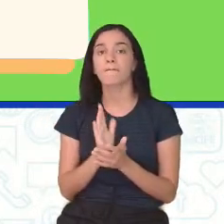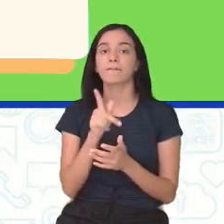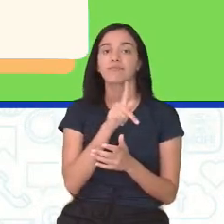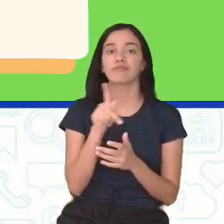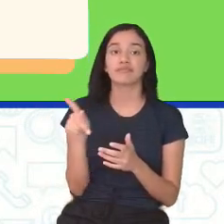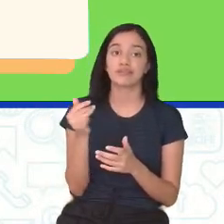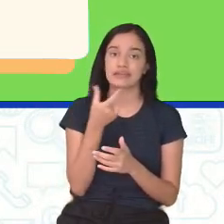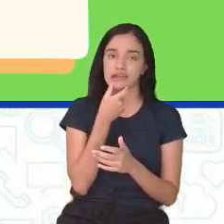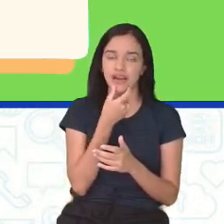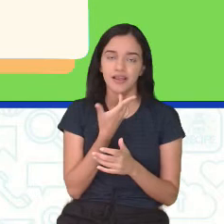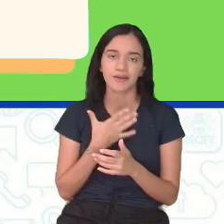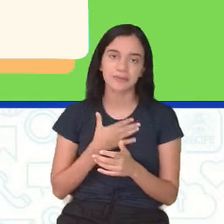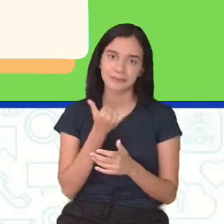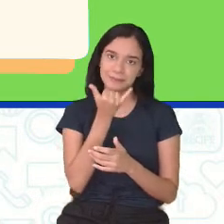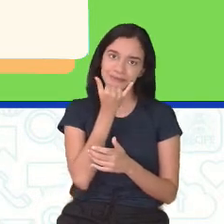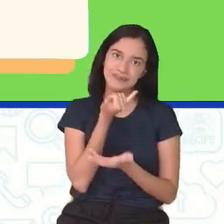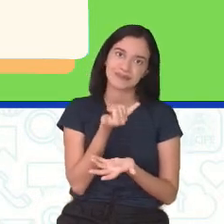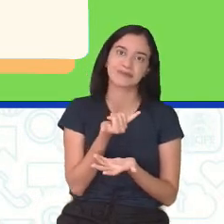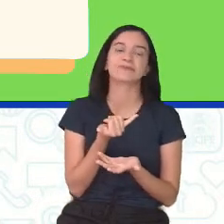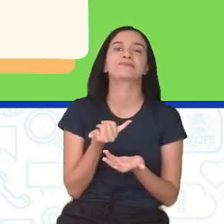perdoem.